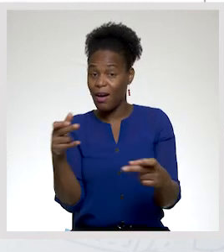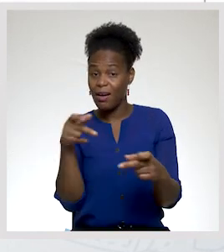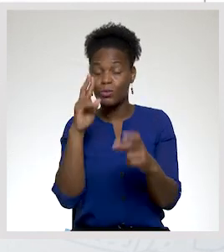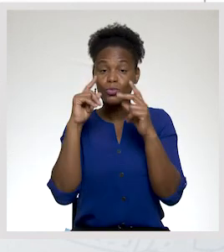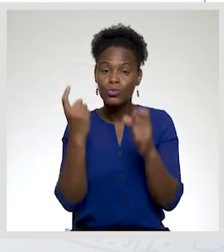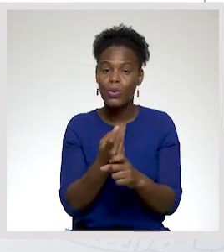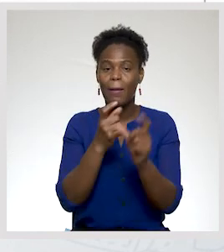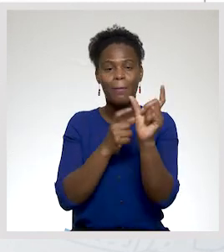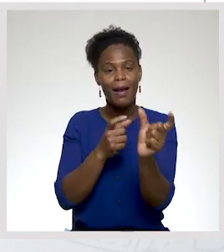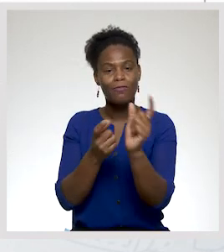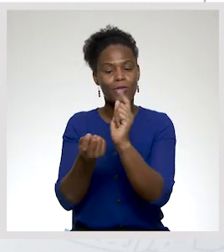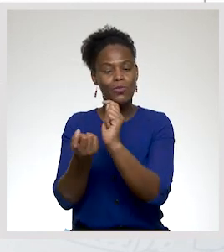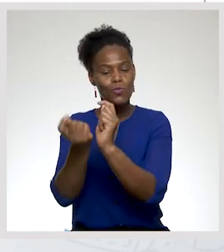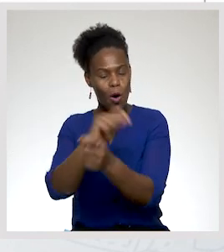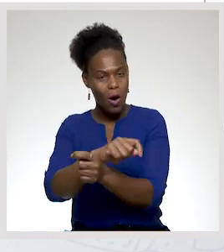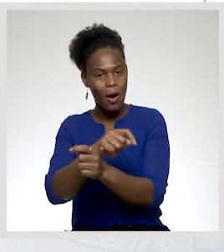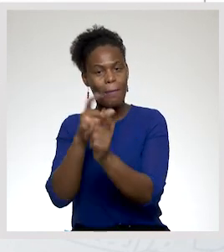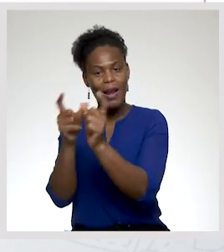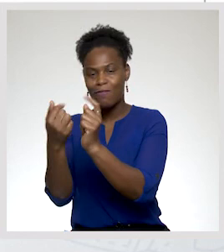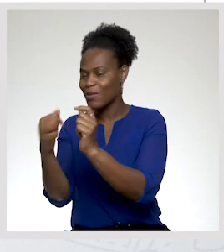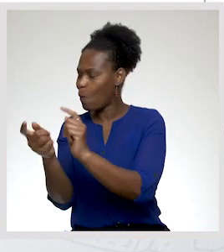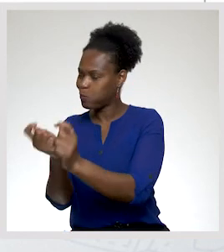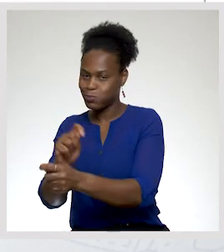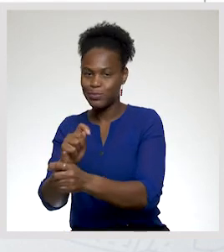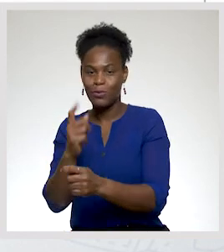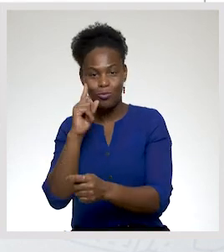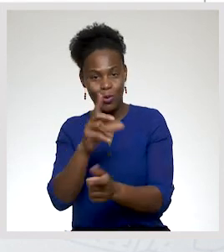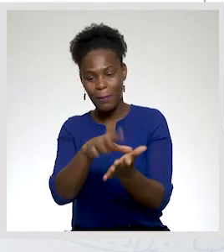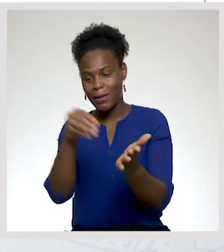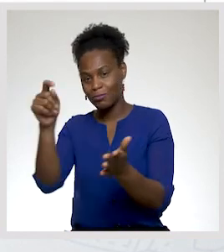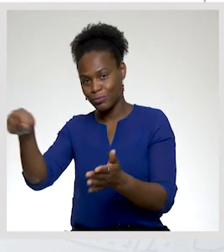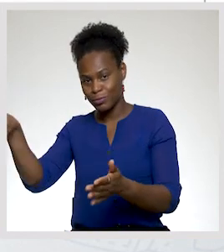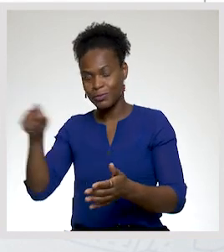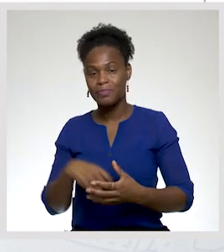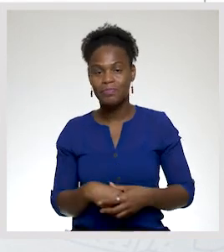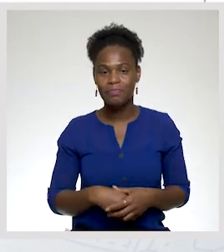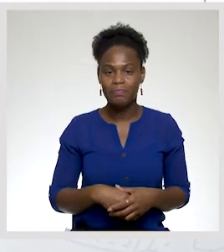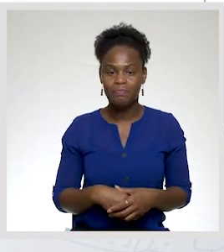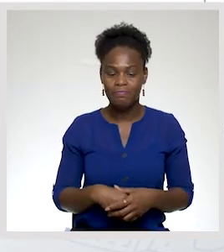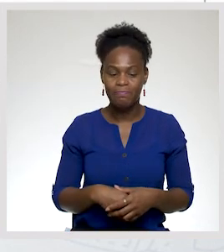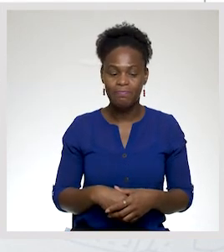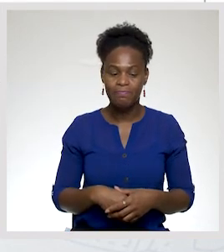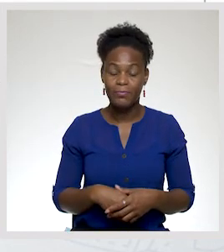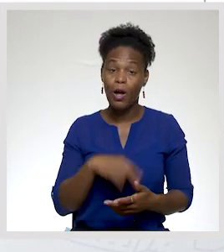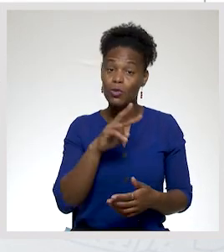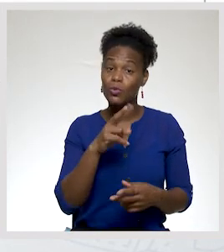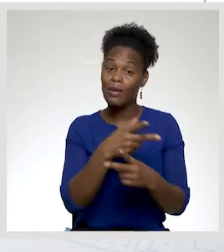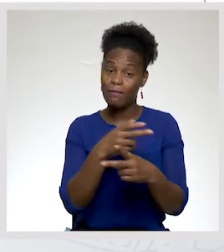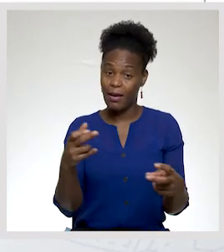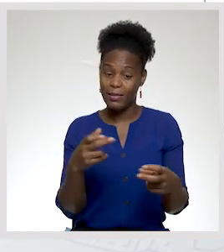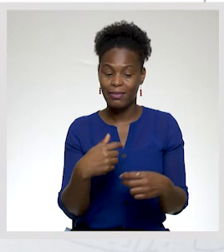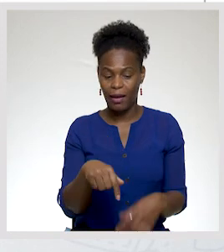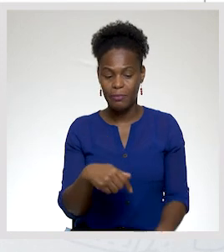frase, procurem a palavra variável e a palavra invariável. Coloquem ali no quadro.